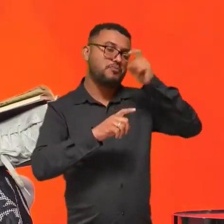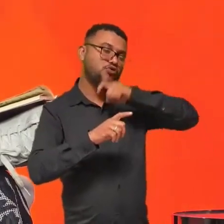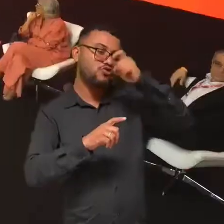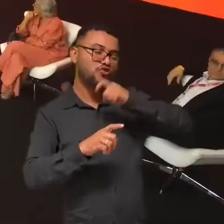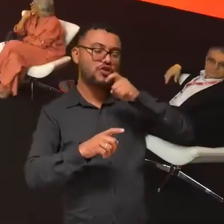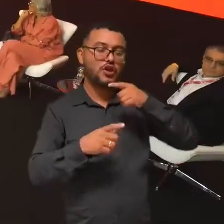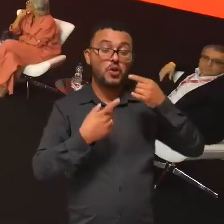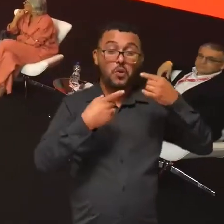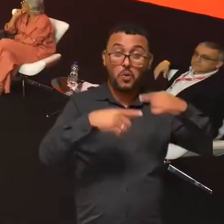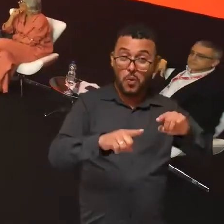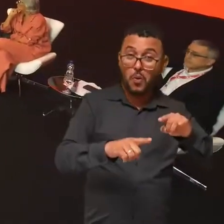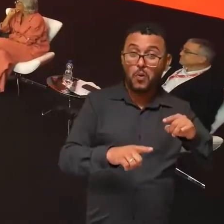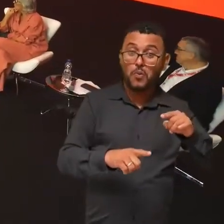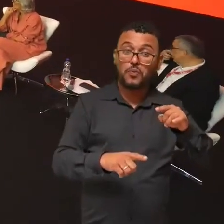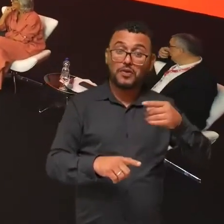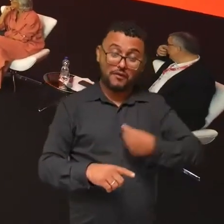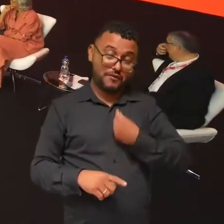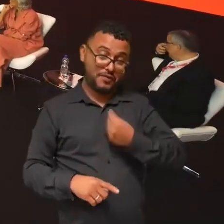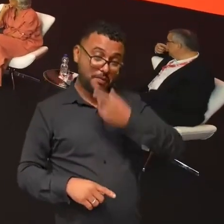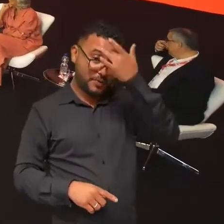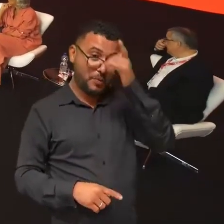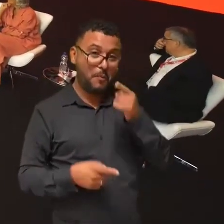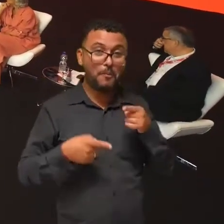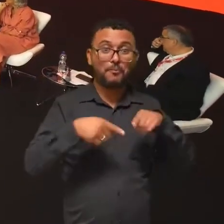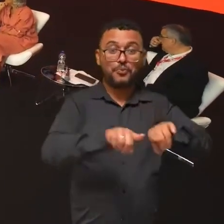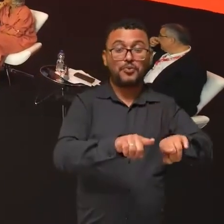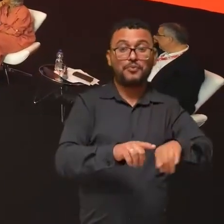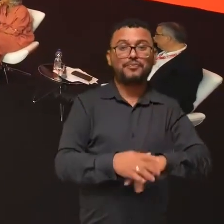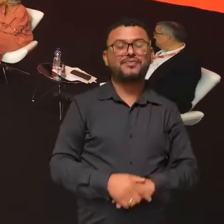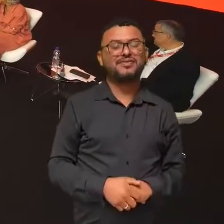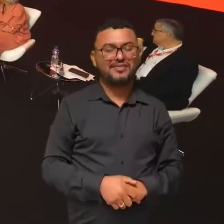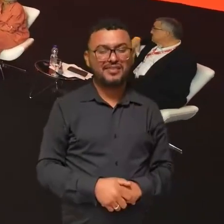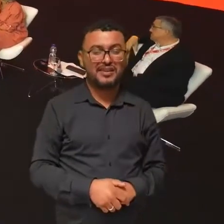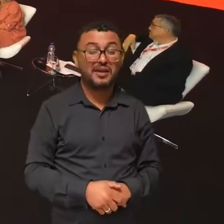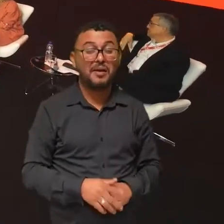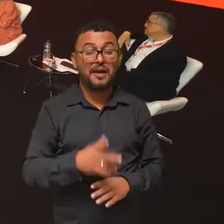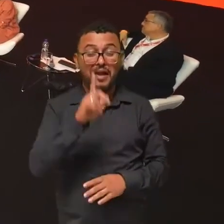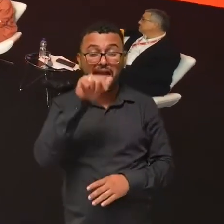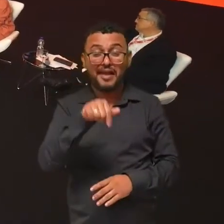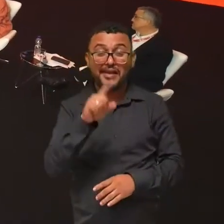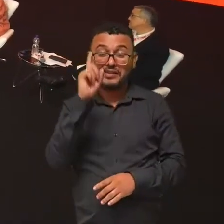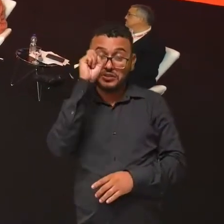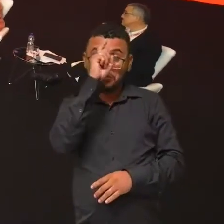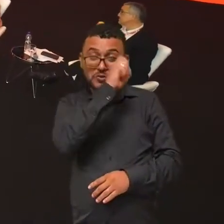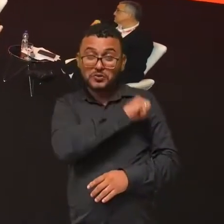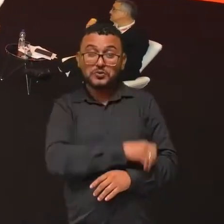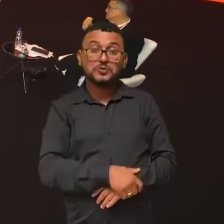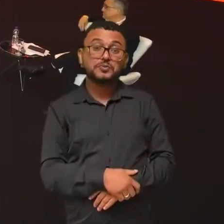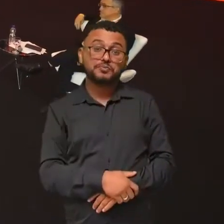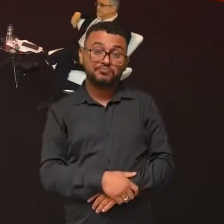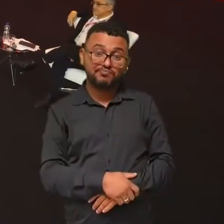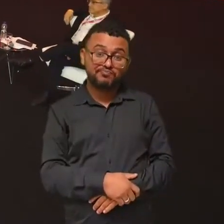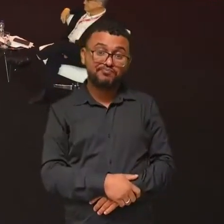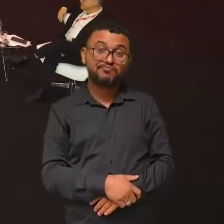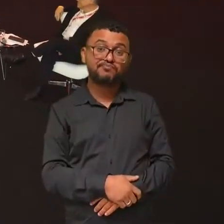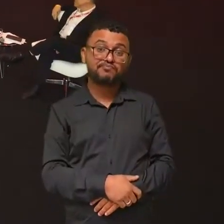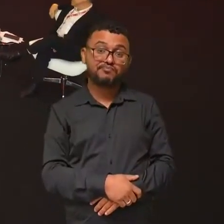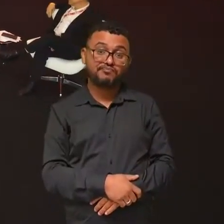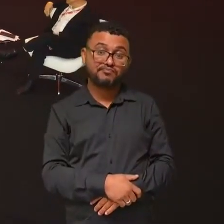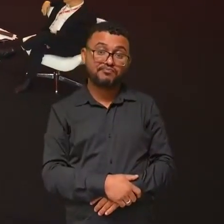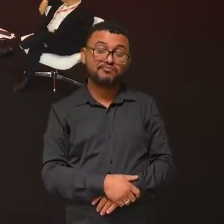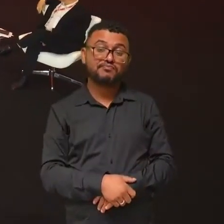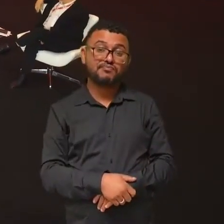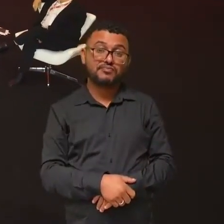gente sabe que está jogando num campo muito difícil e desafiador, e que, enquanto não chega uma regulação